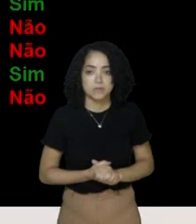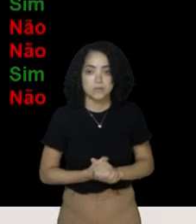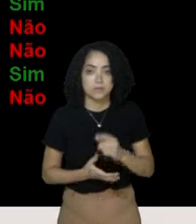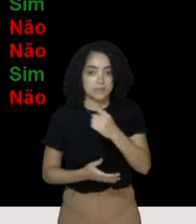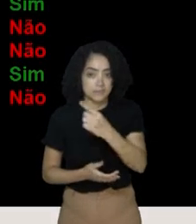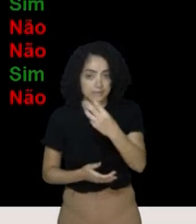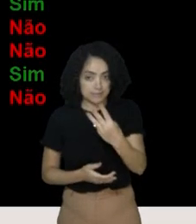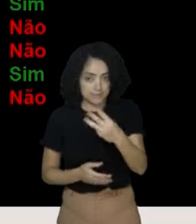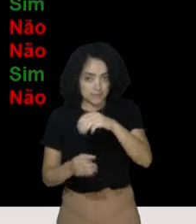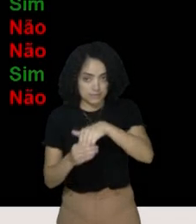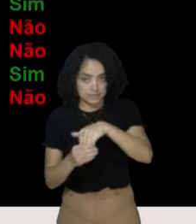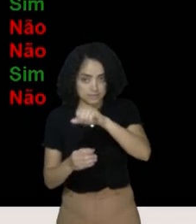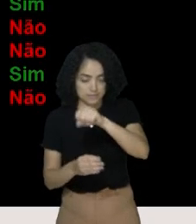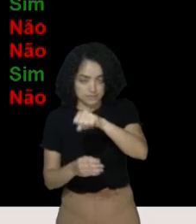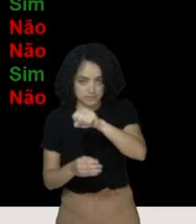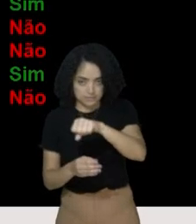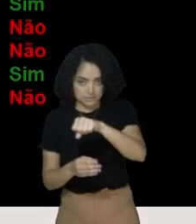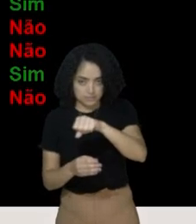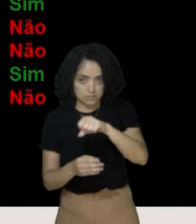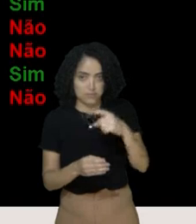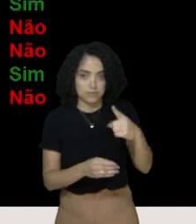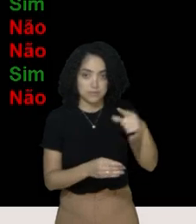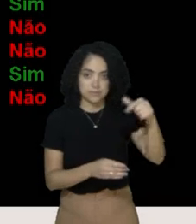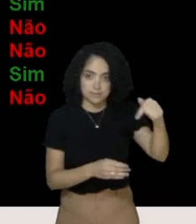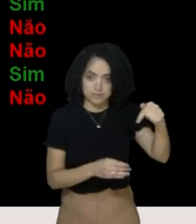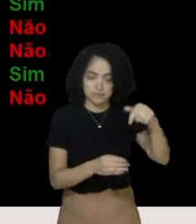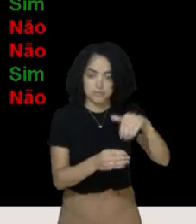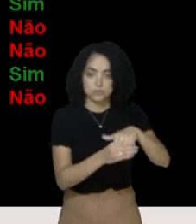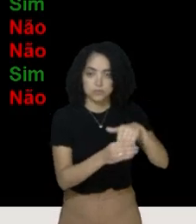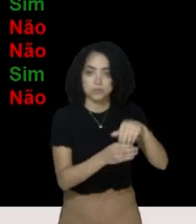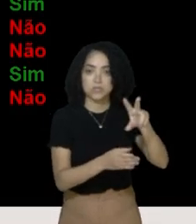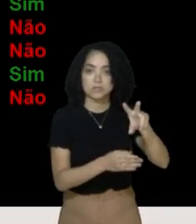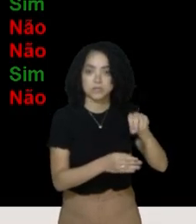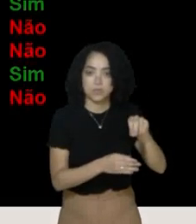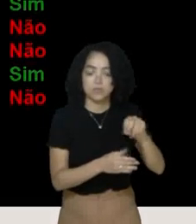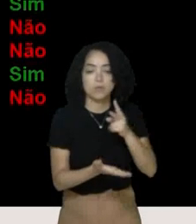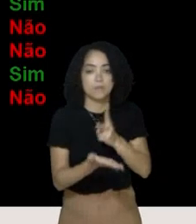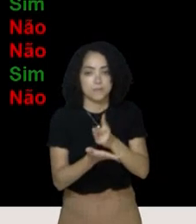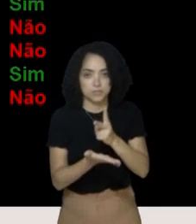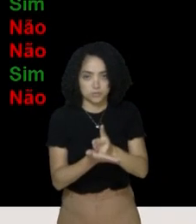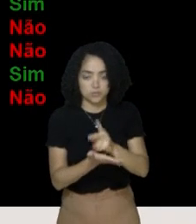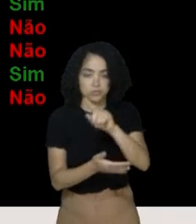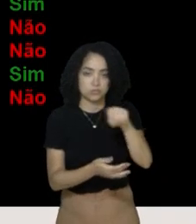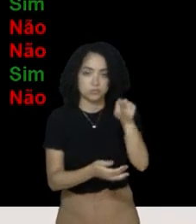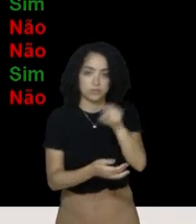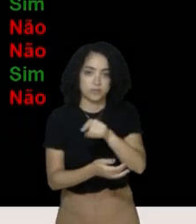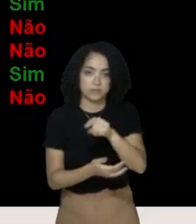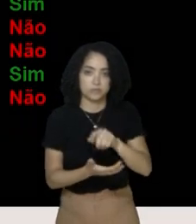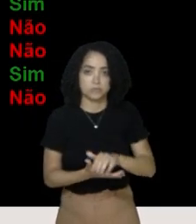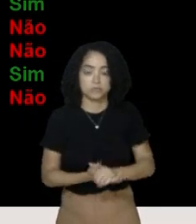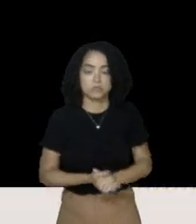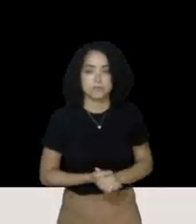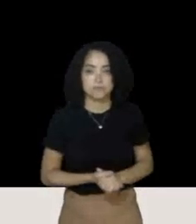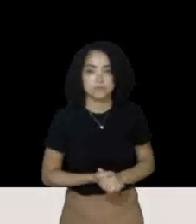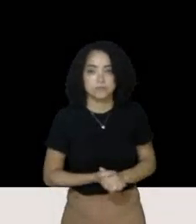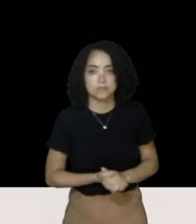13 sim, 17 não. Está mantido o veto.